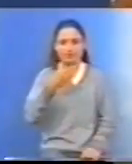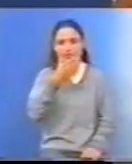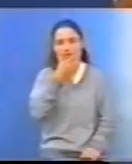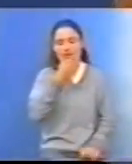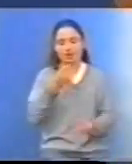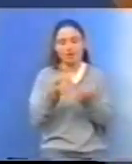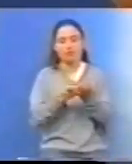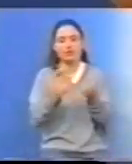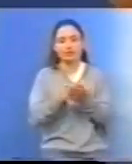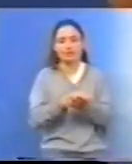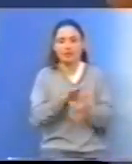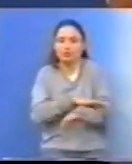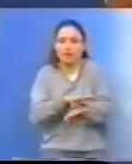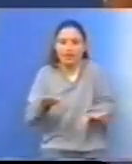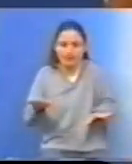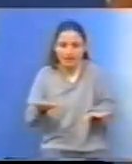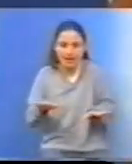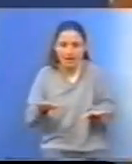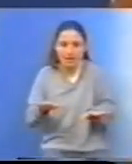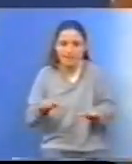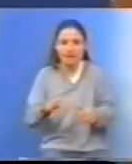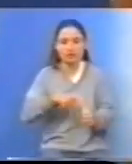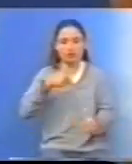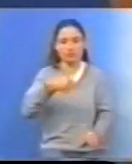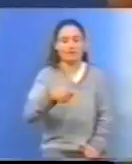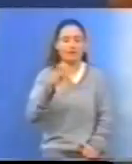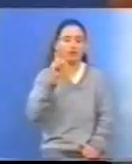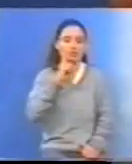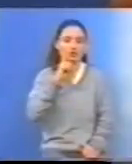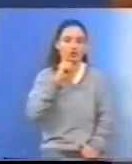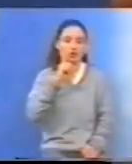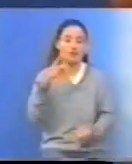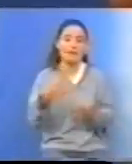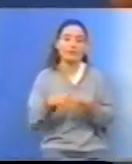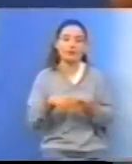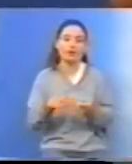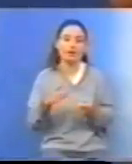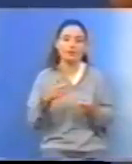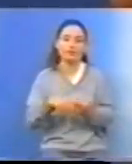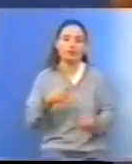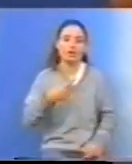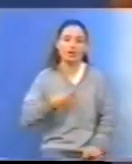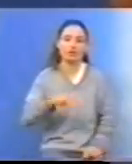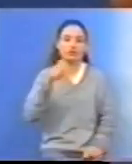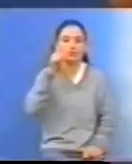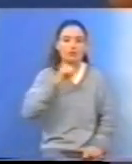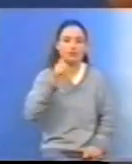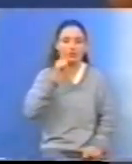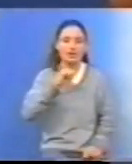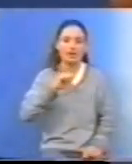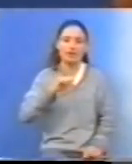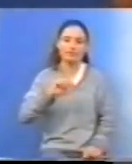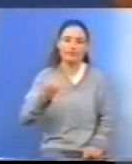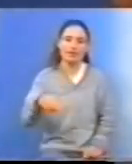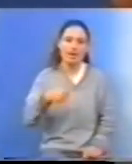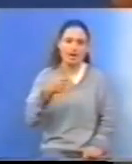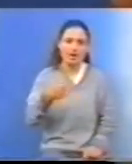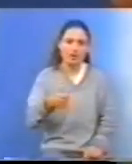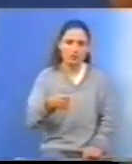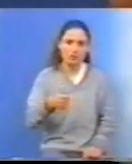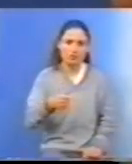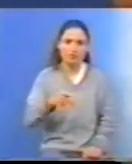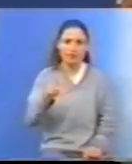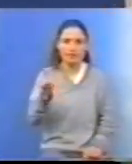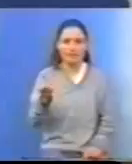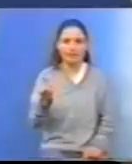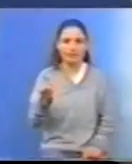Primeiro, por causa dessa noção absurda. Segundo, porque a sua mulher vira uma prostituta. E muitos querem fazer com a mulher logo na